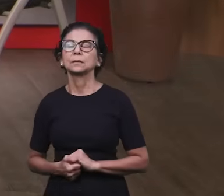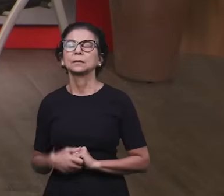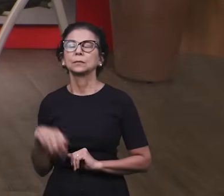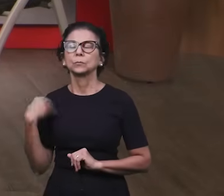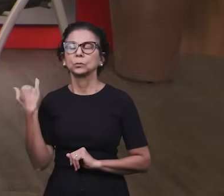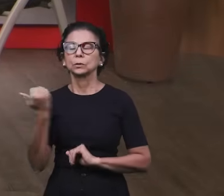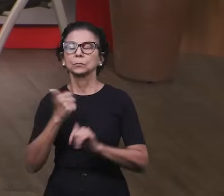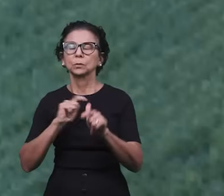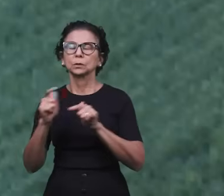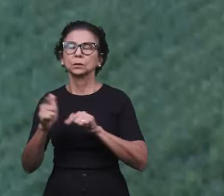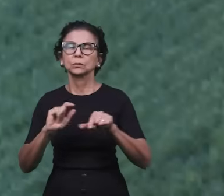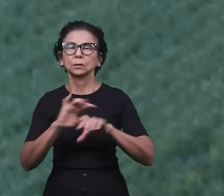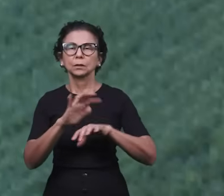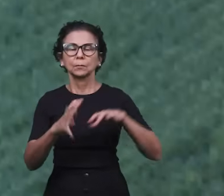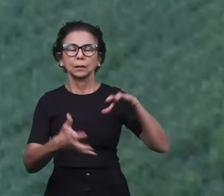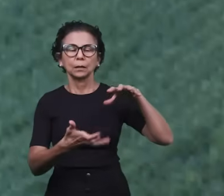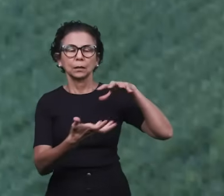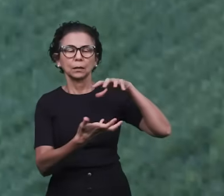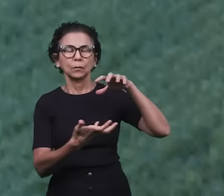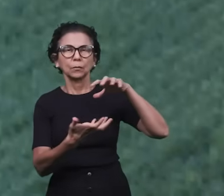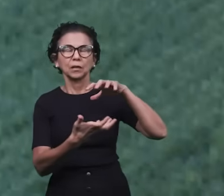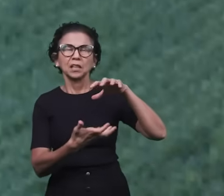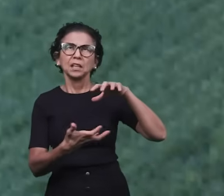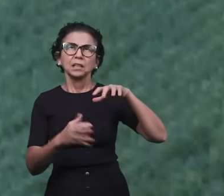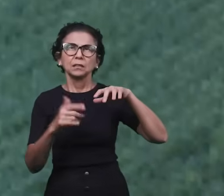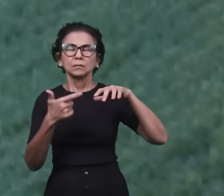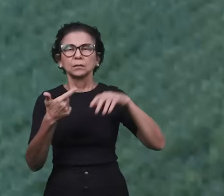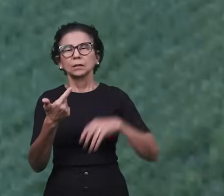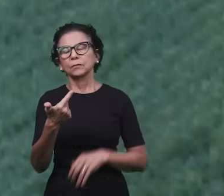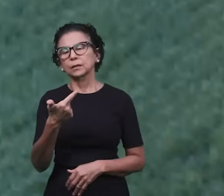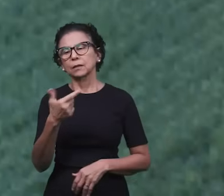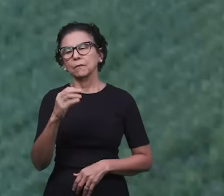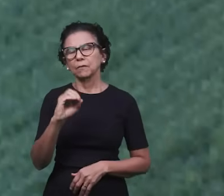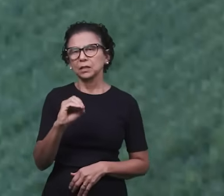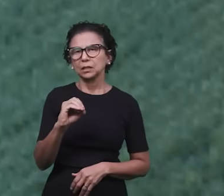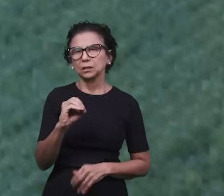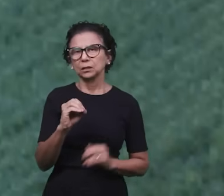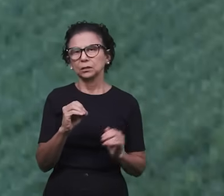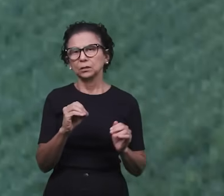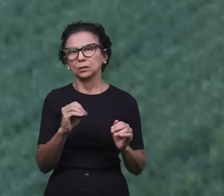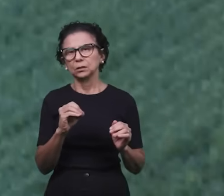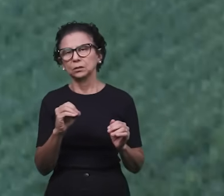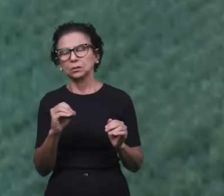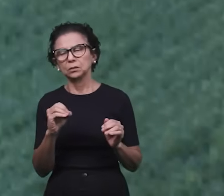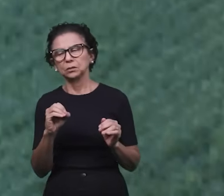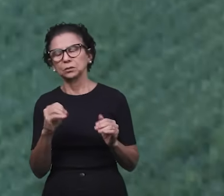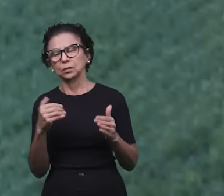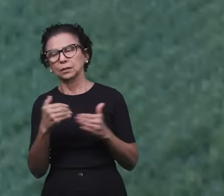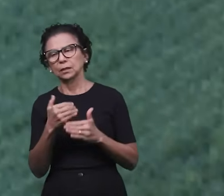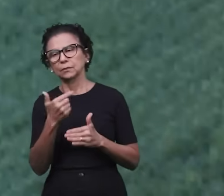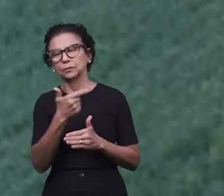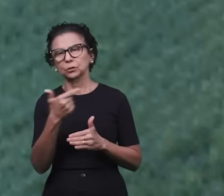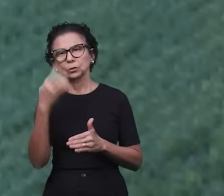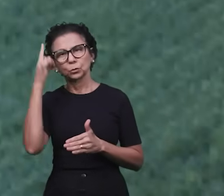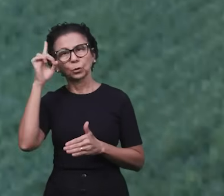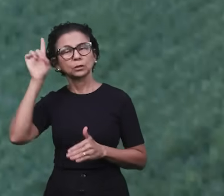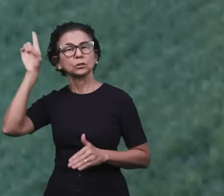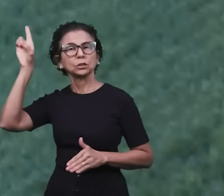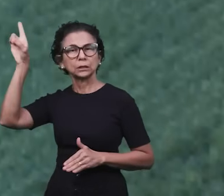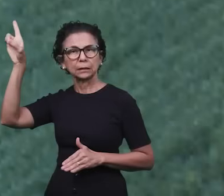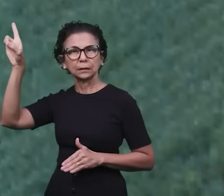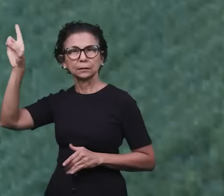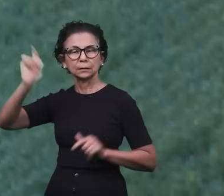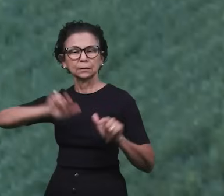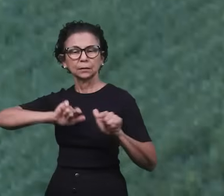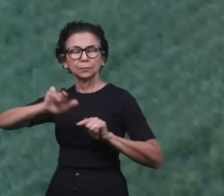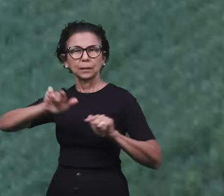mais próximo ela encontrar o néctar, menos ela vai voar e ela vai... Porém, ela vai fazer mais vezes, né? Mas ela vai